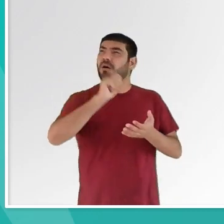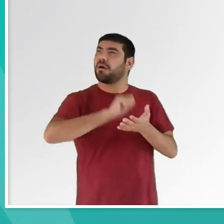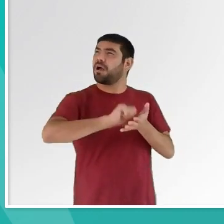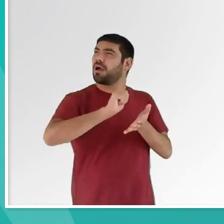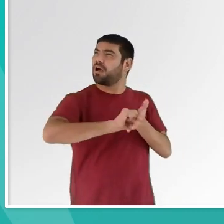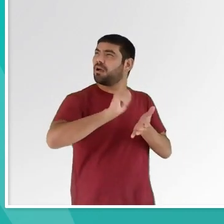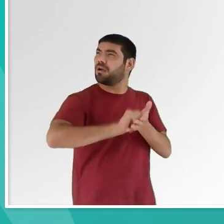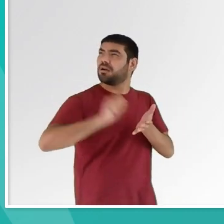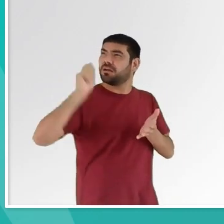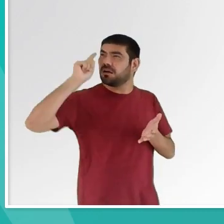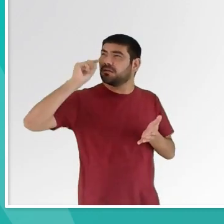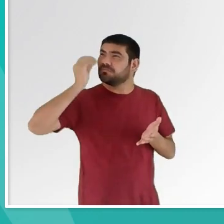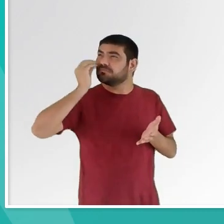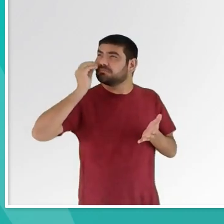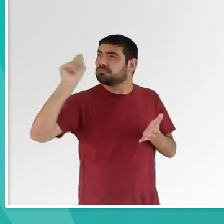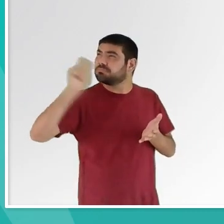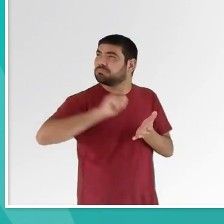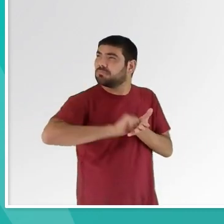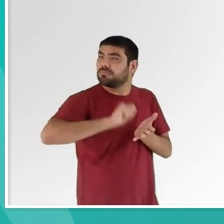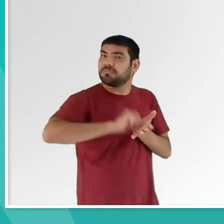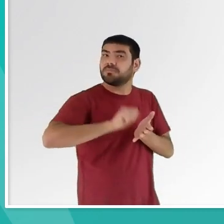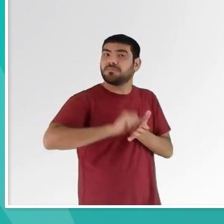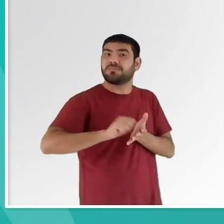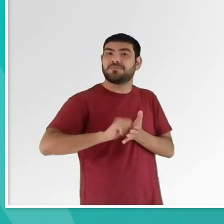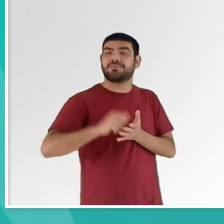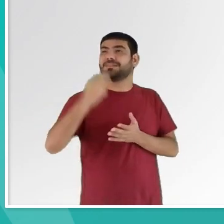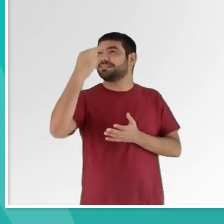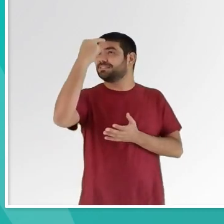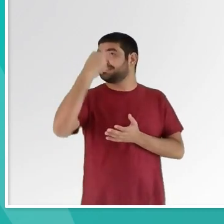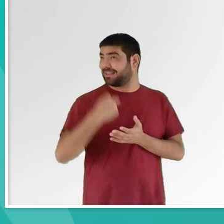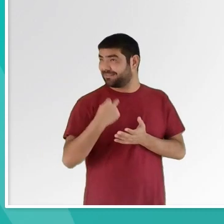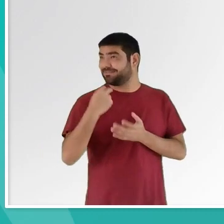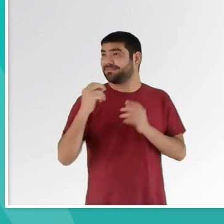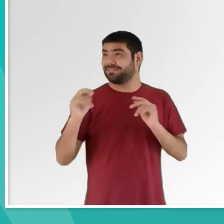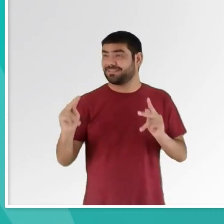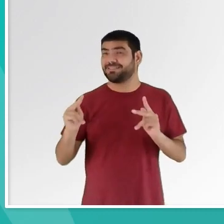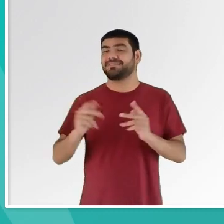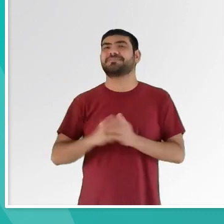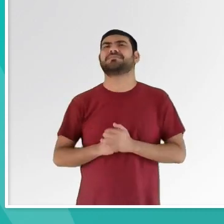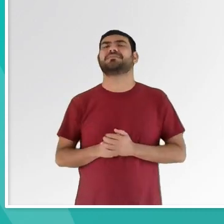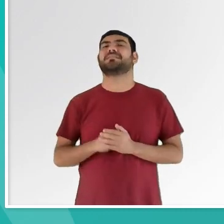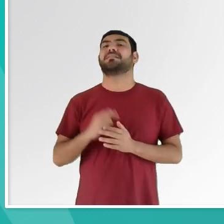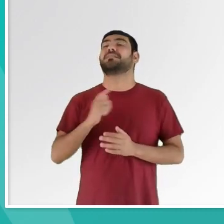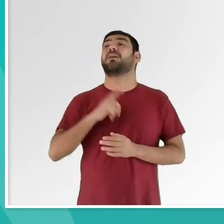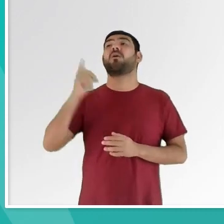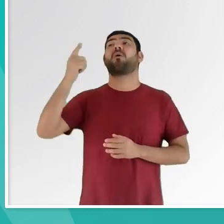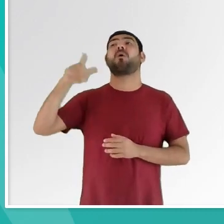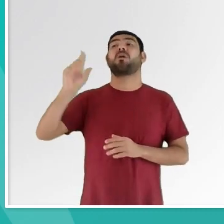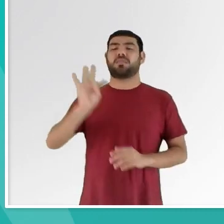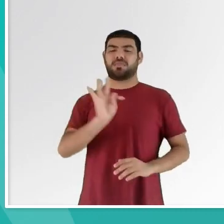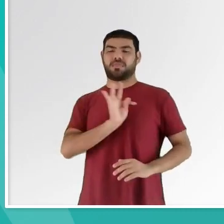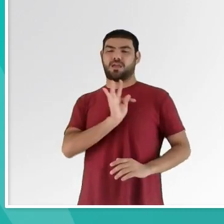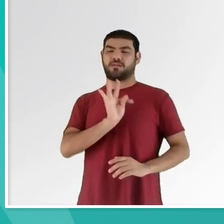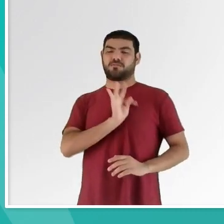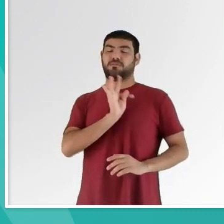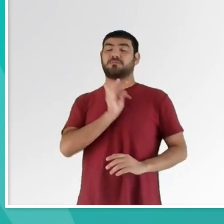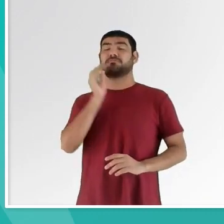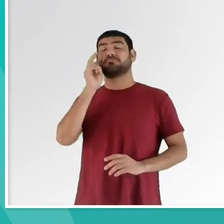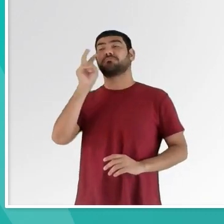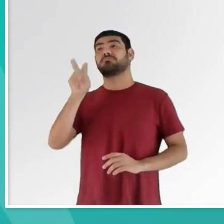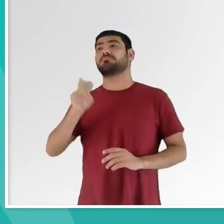fazendo chamado esse desenho cego, ok? Aí nós temos o desenho técnico. Vamos ver? Olha